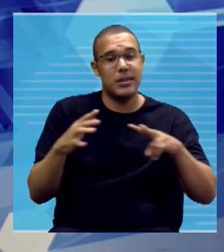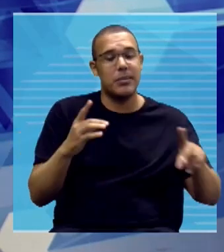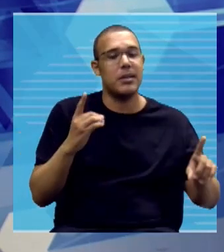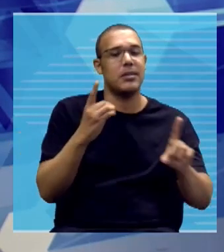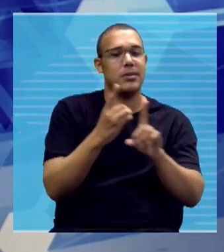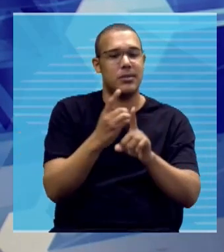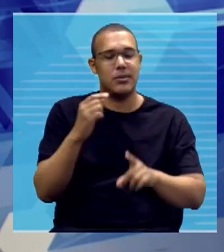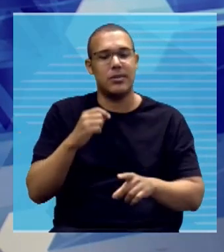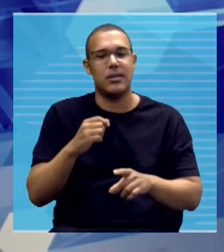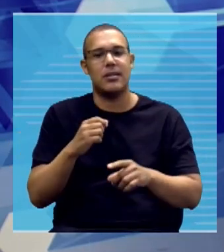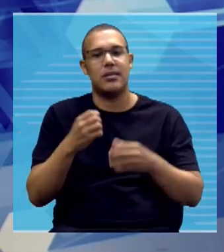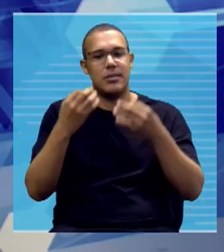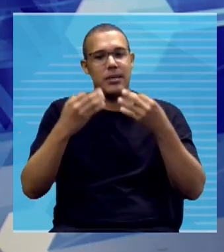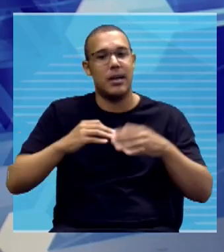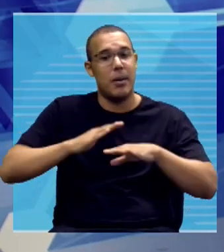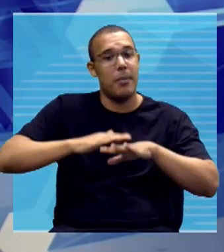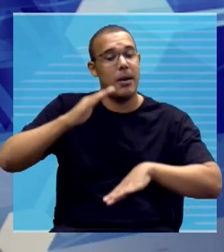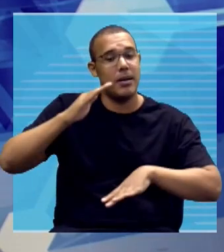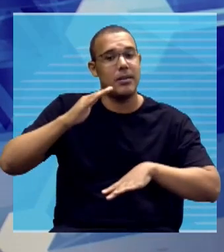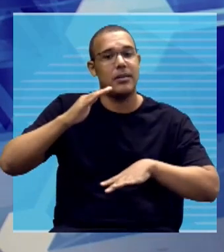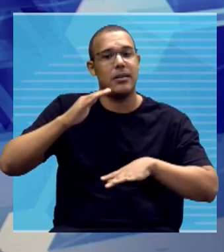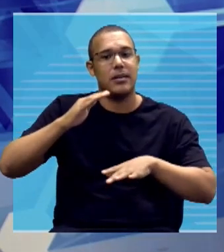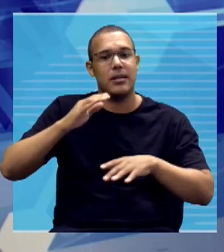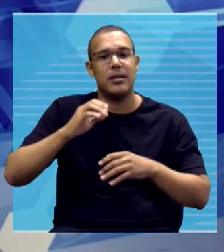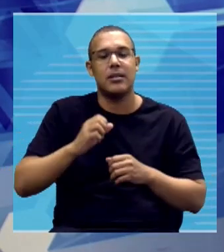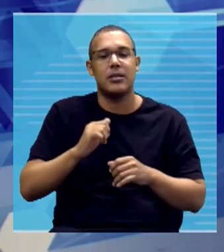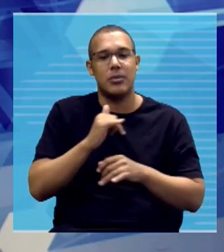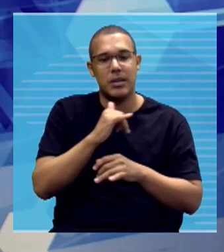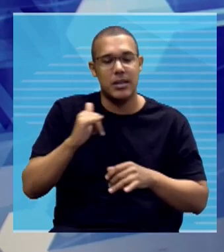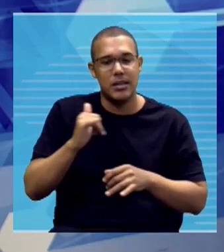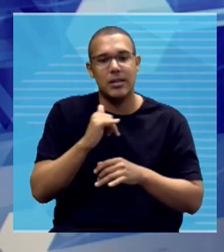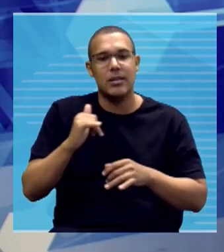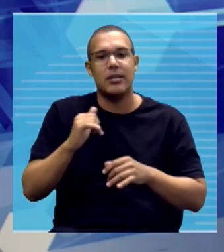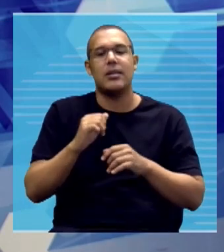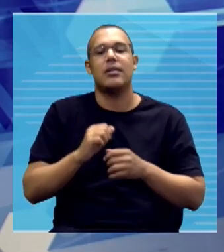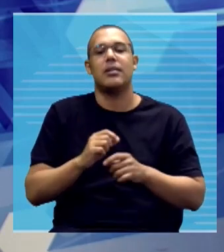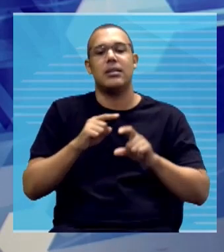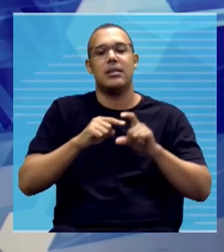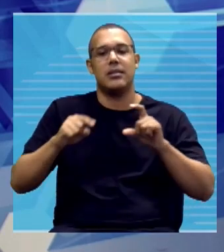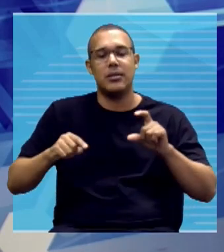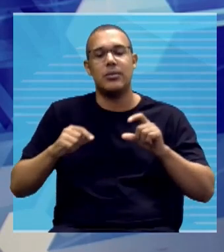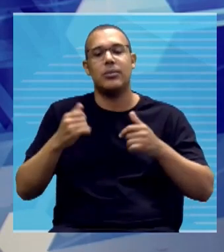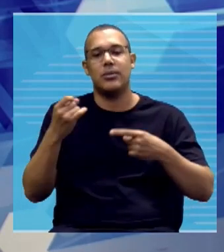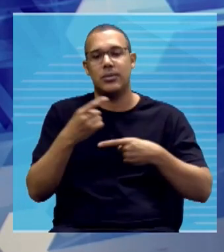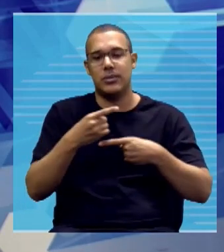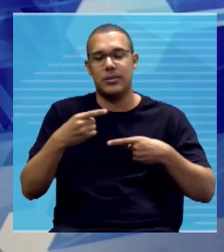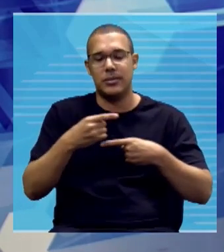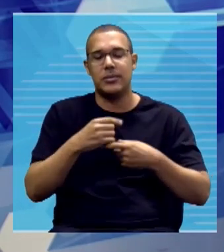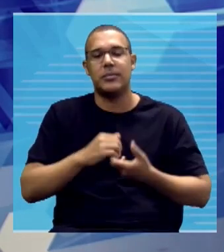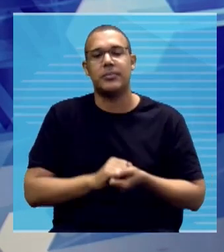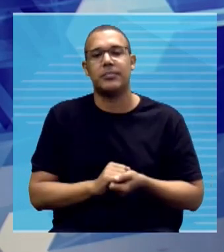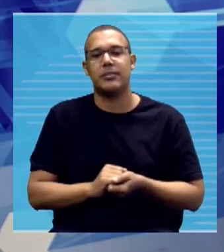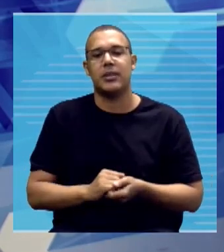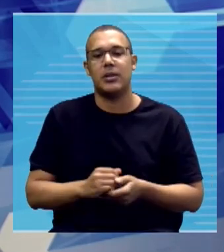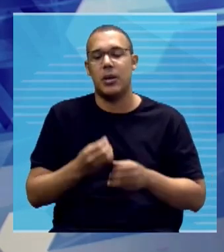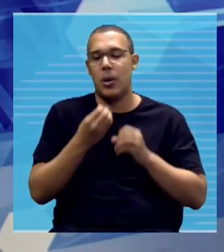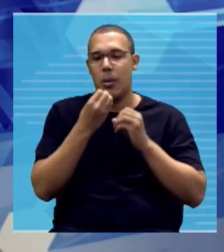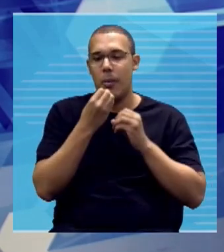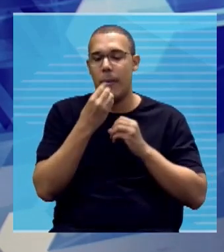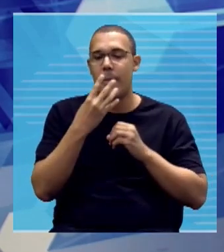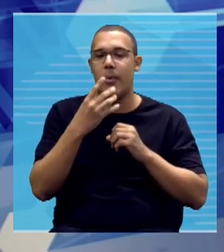aqui também falando um pouco mais sobre carga elétrica, energia elétrica e circuitos de uma forma geral. Tá bom? Galera, bom